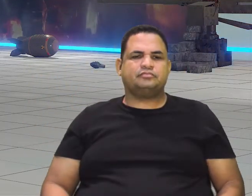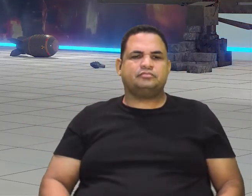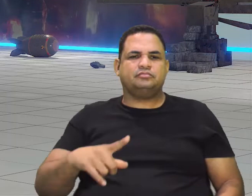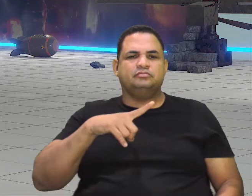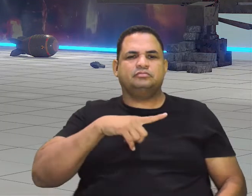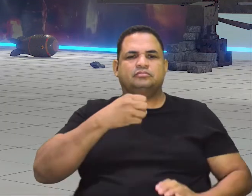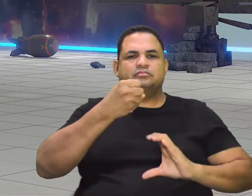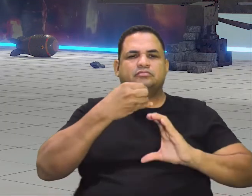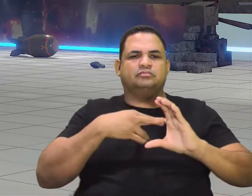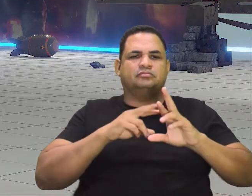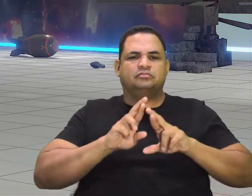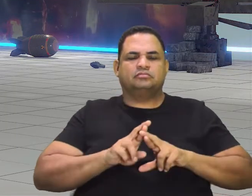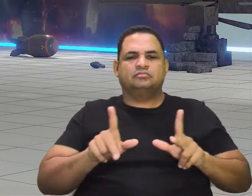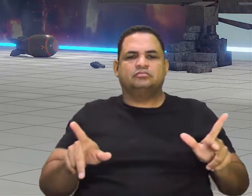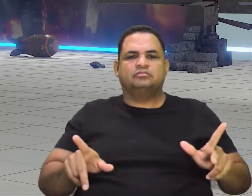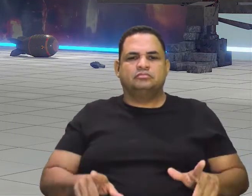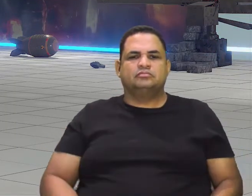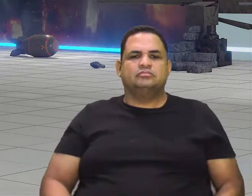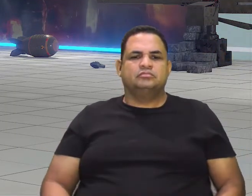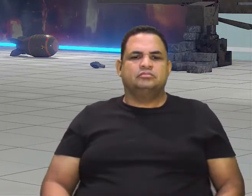tem uma característica diferente,